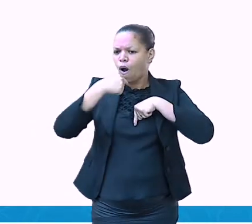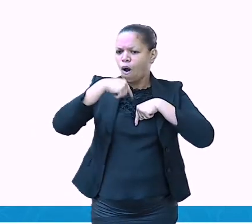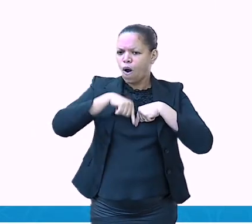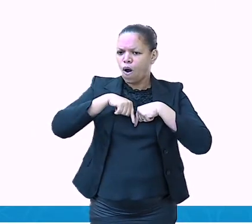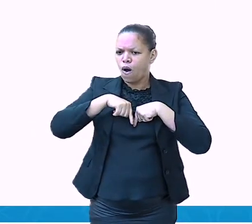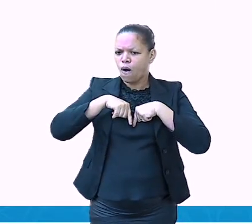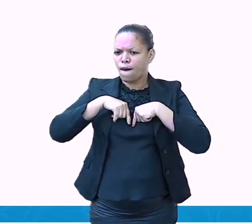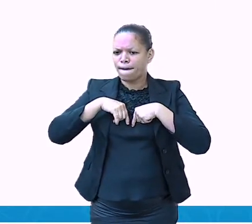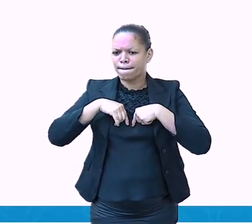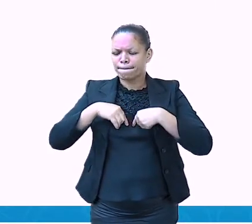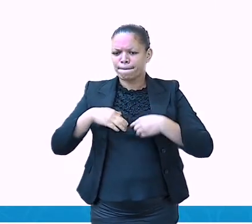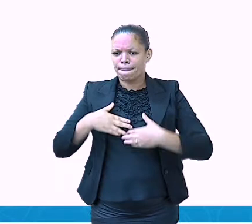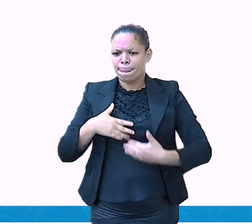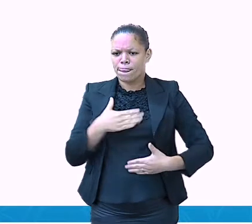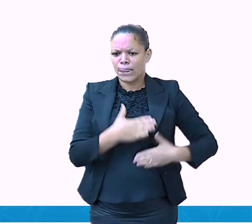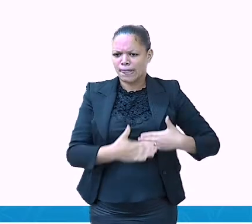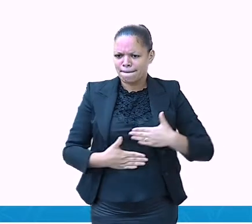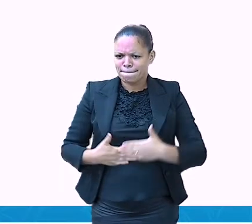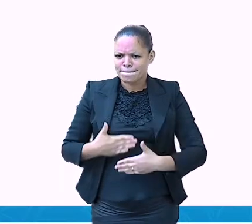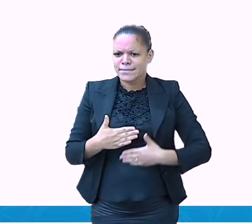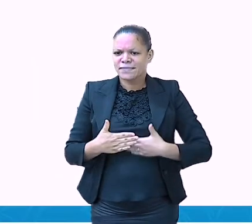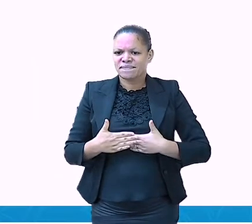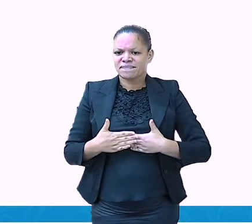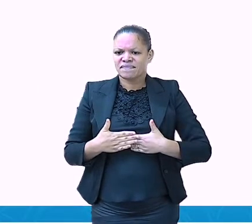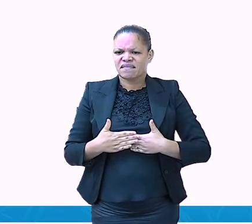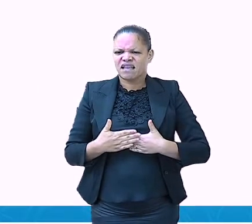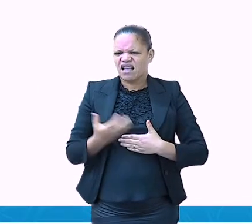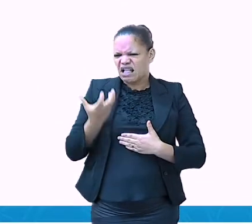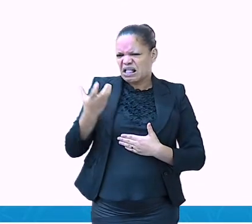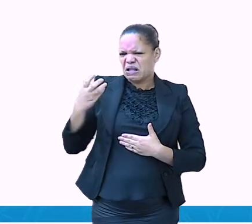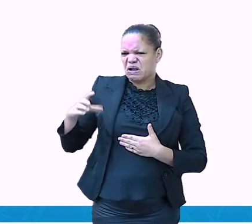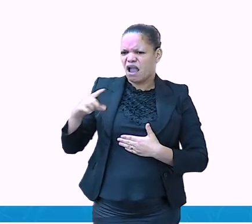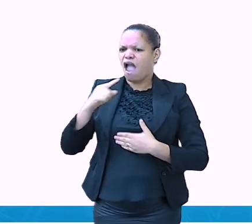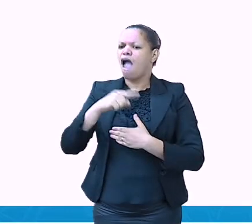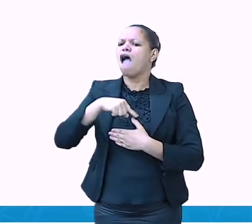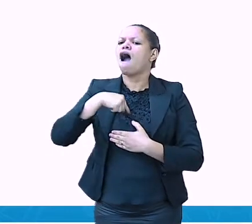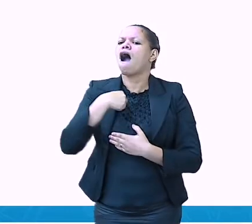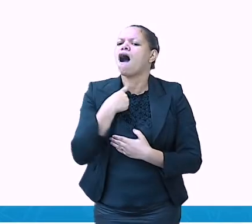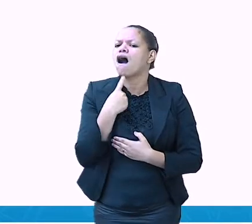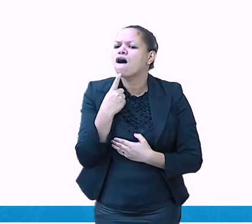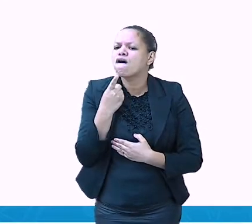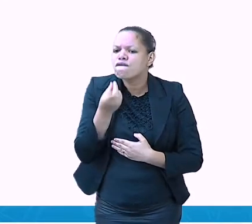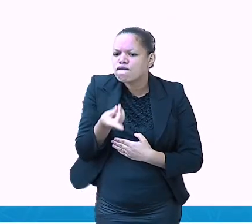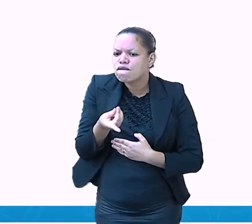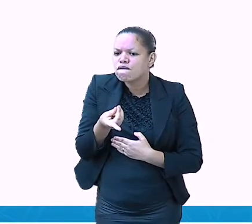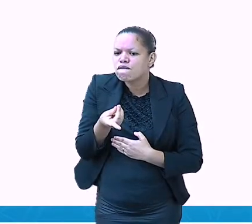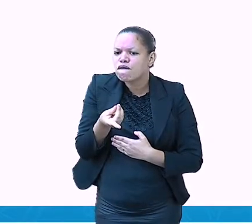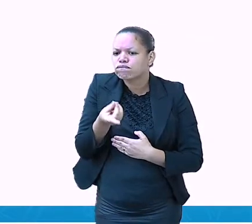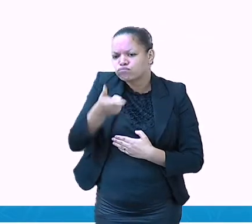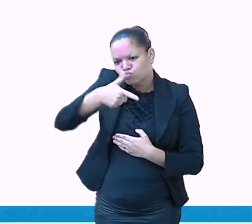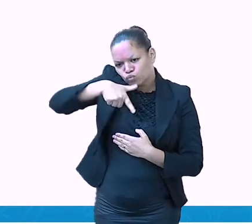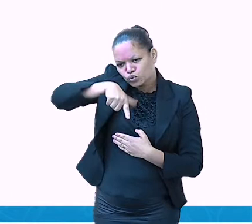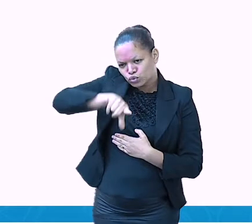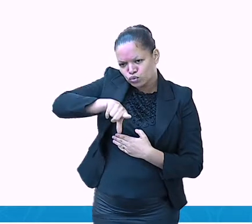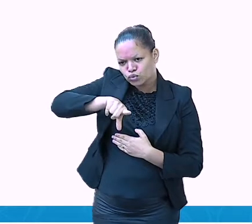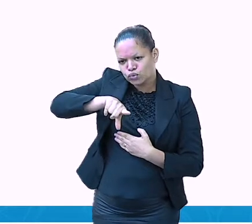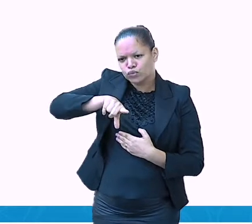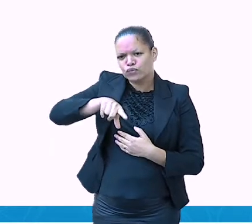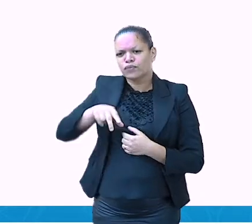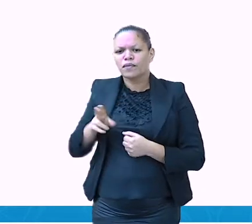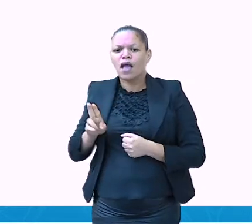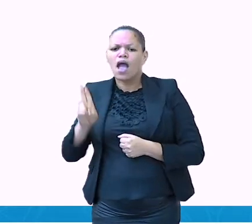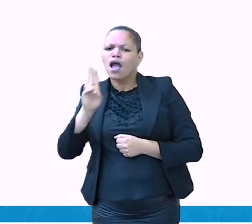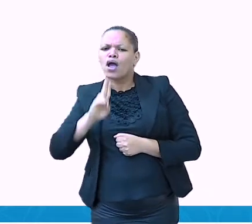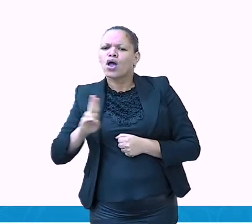quer volta pelo mesmo local. E ela usa essa espécie de toxina para ela